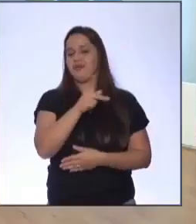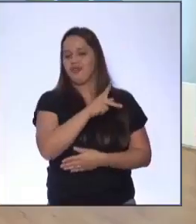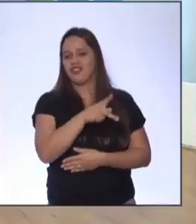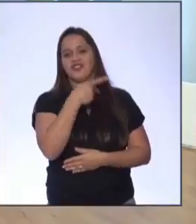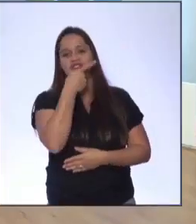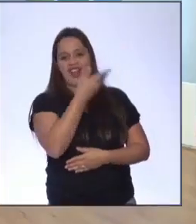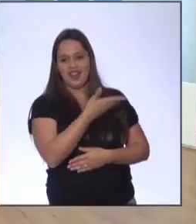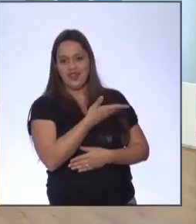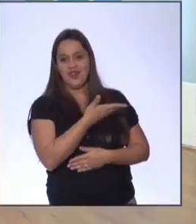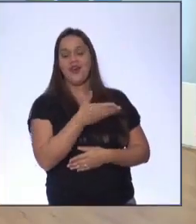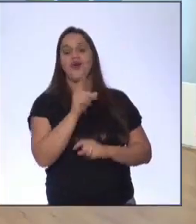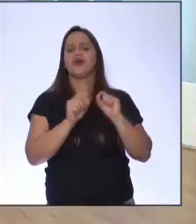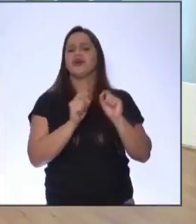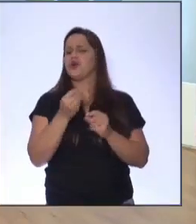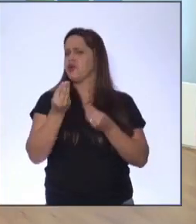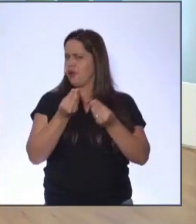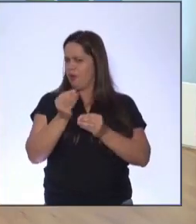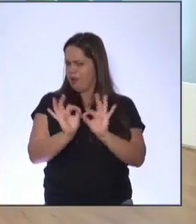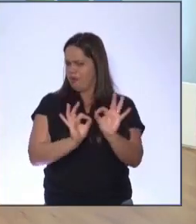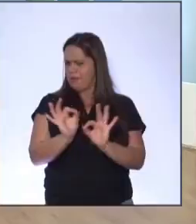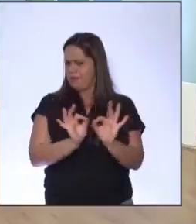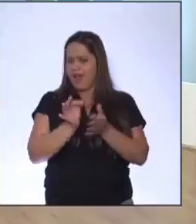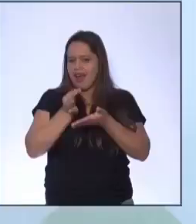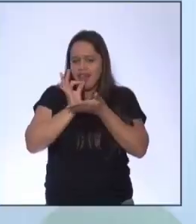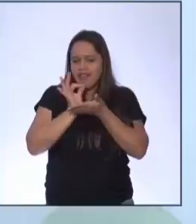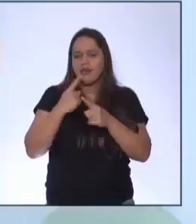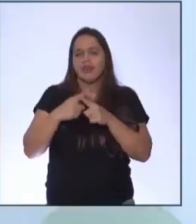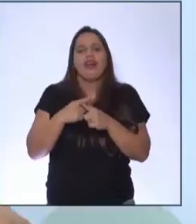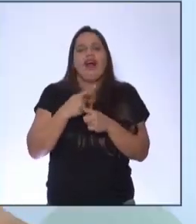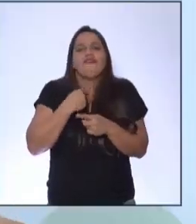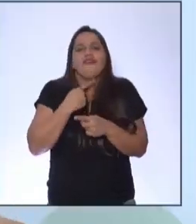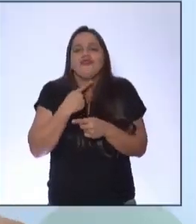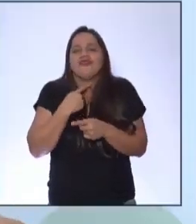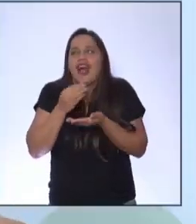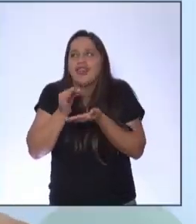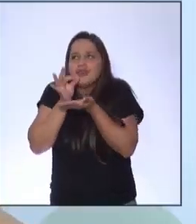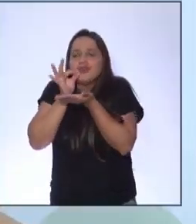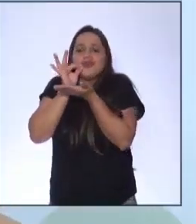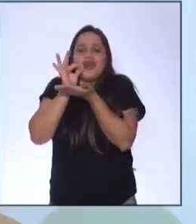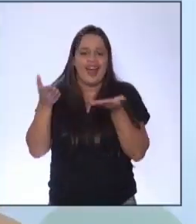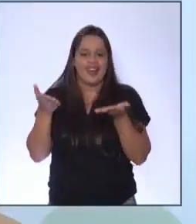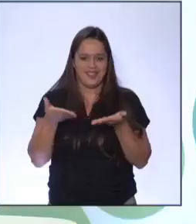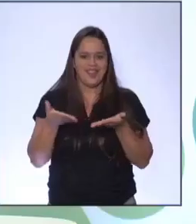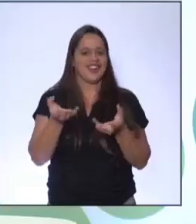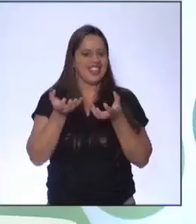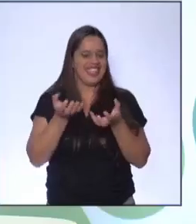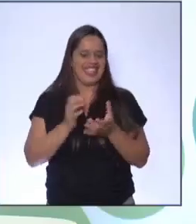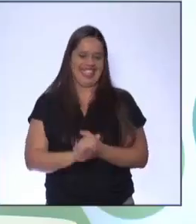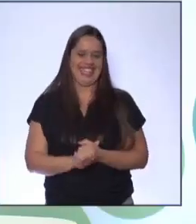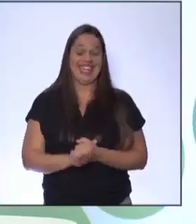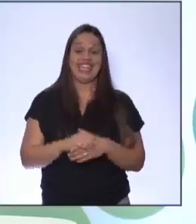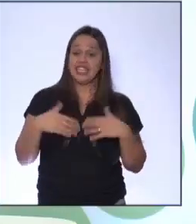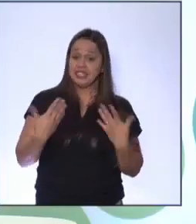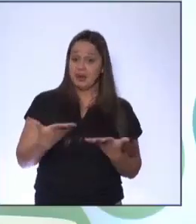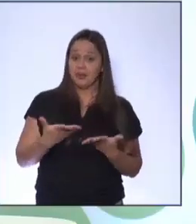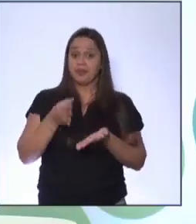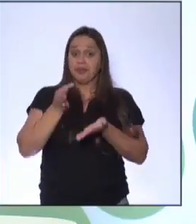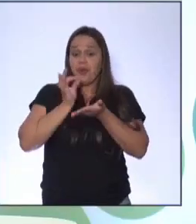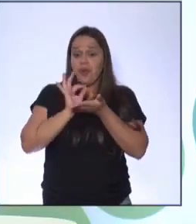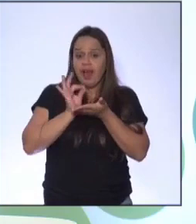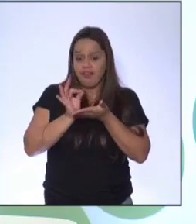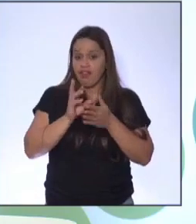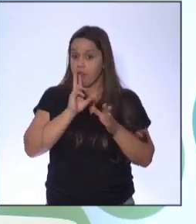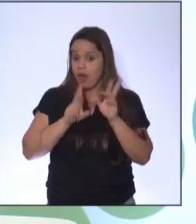queria saber como é que faz o café? Exatamente, eu queria muito tomar um cafezinho agora, viu? Então, o café é assim. O café, vamos responder